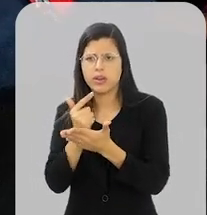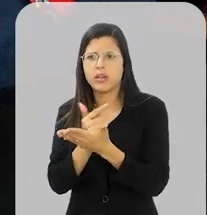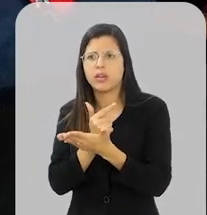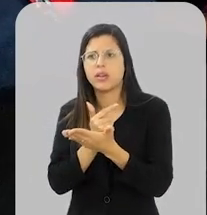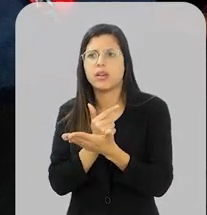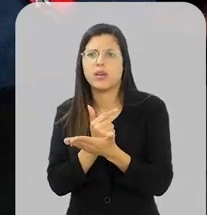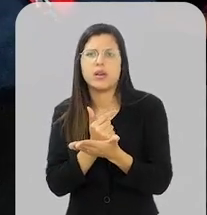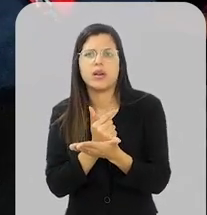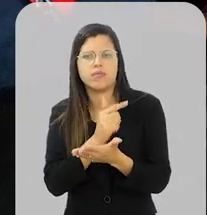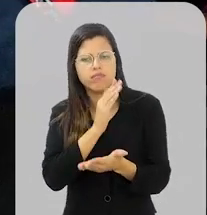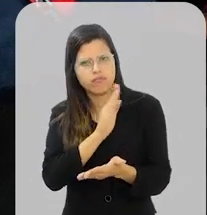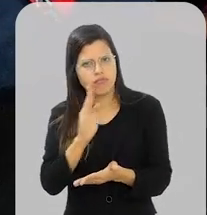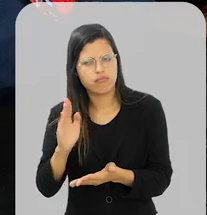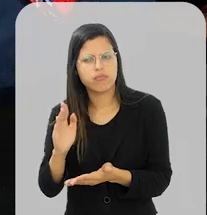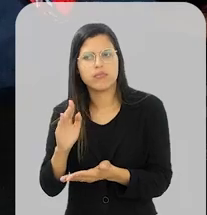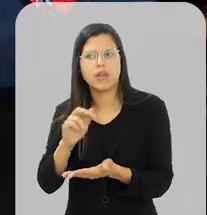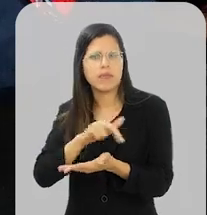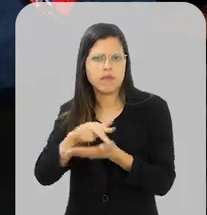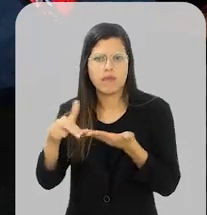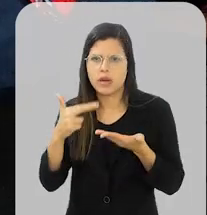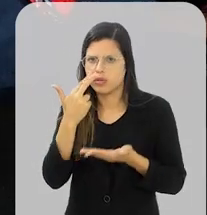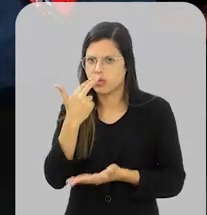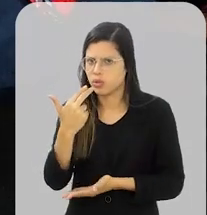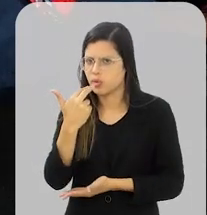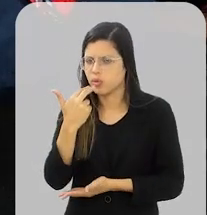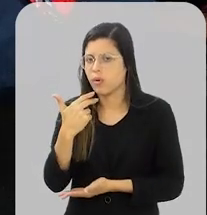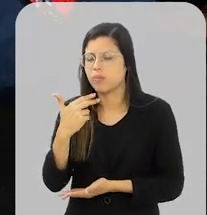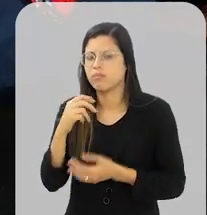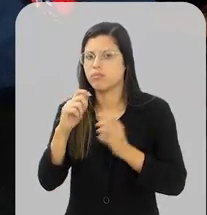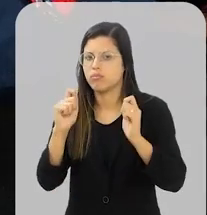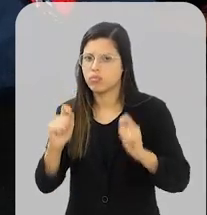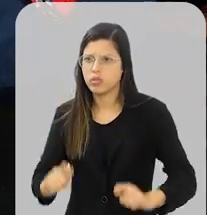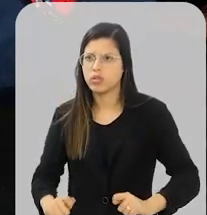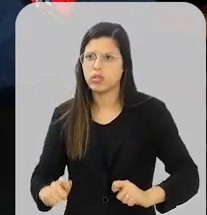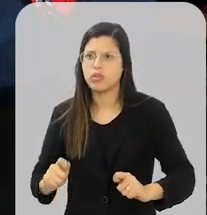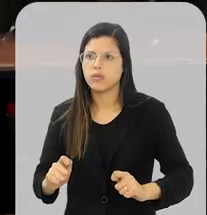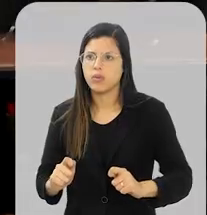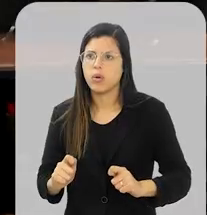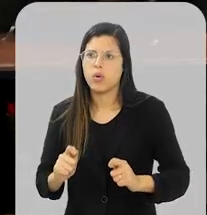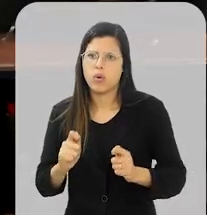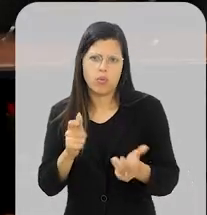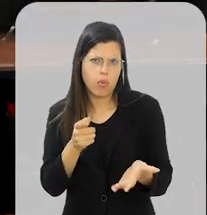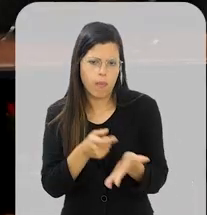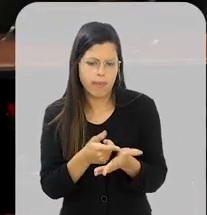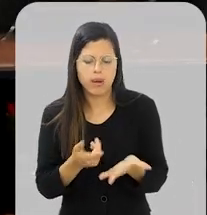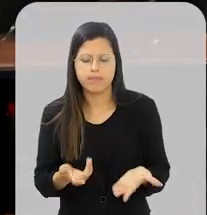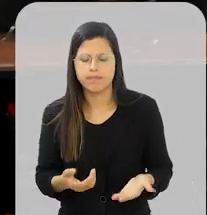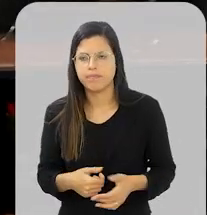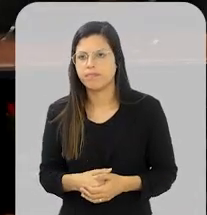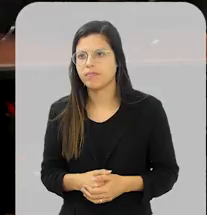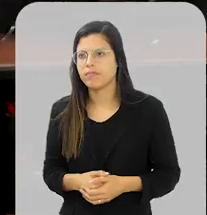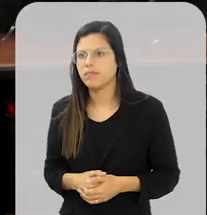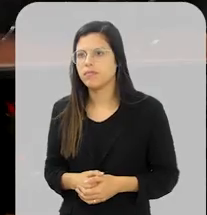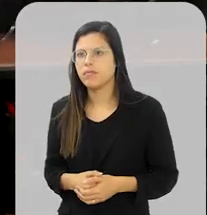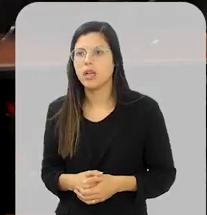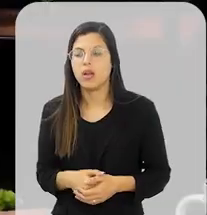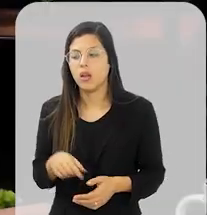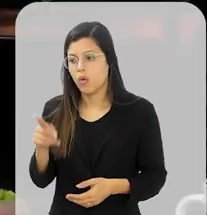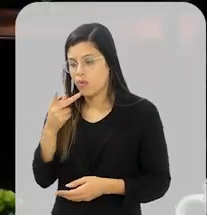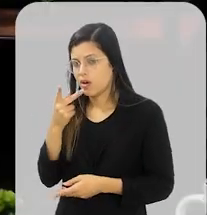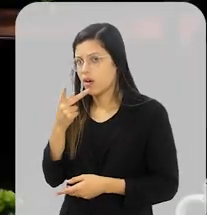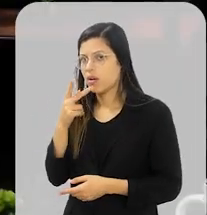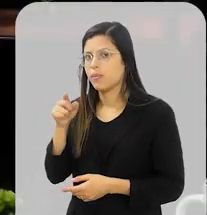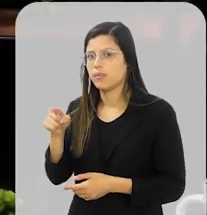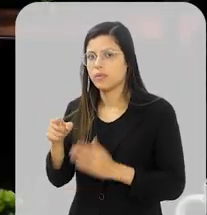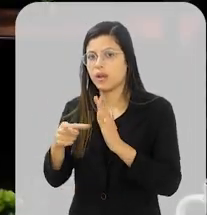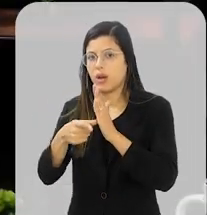que, em vários idiomas, vários e idiomas. Que é possível para que eles saibam disso. E como eu falei